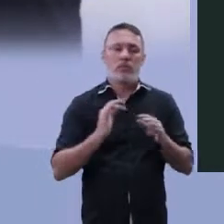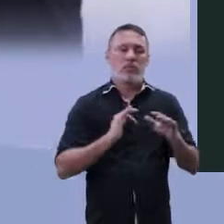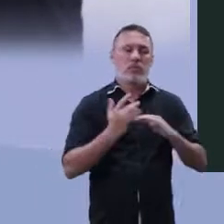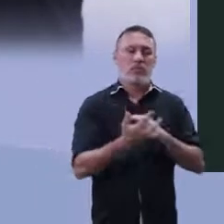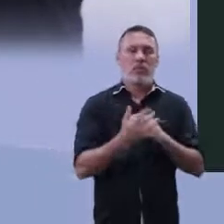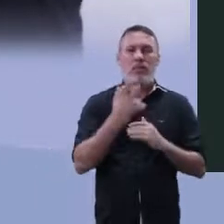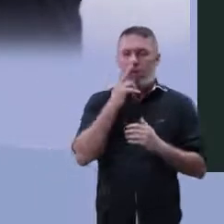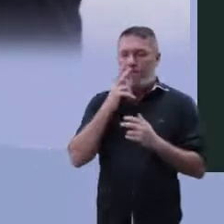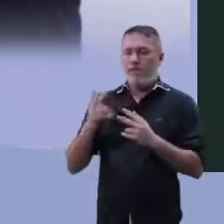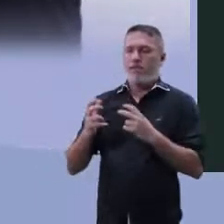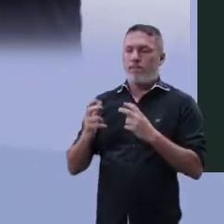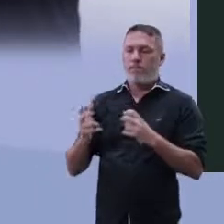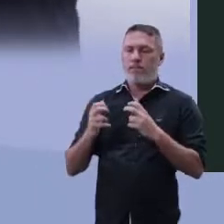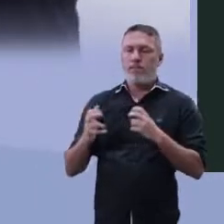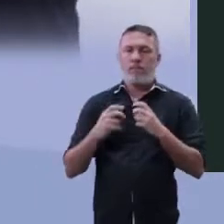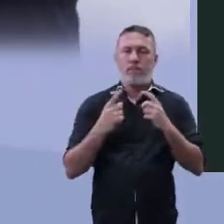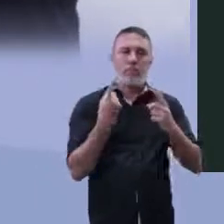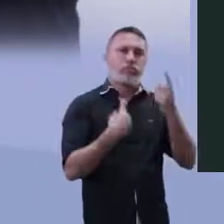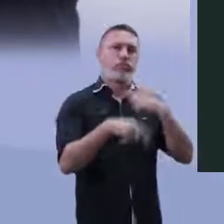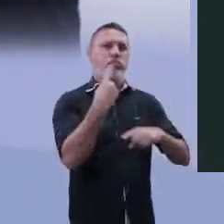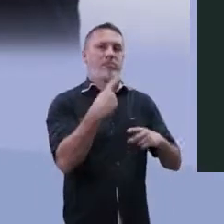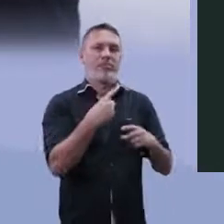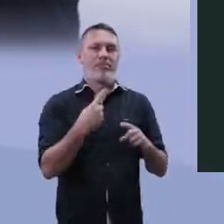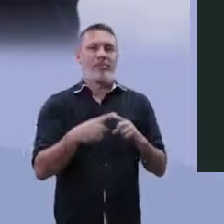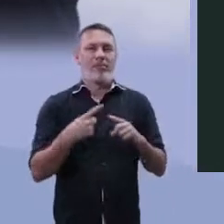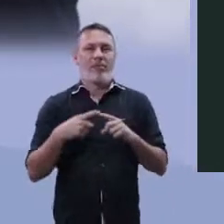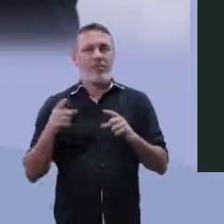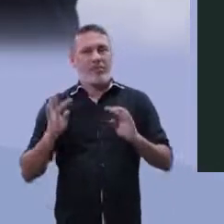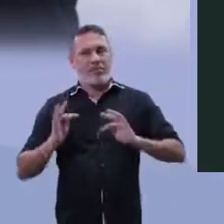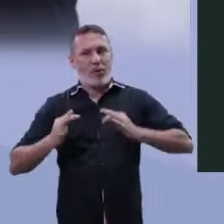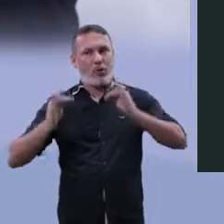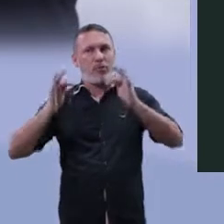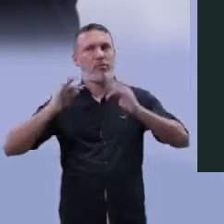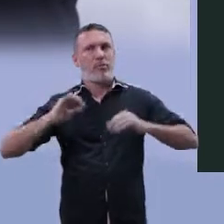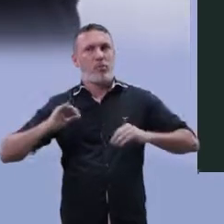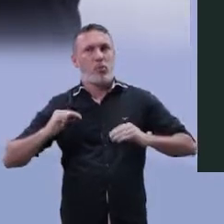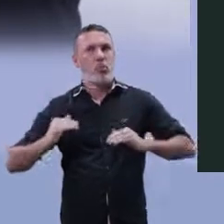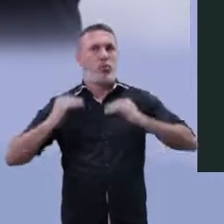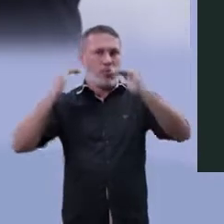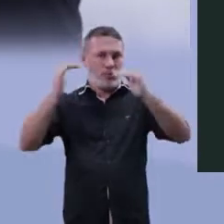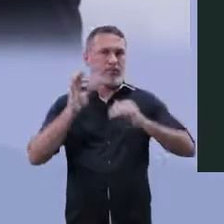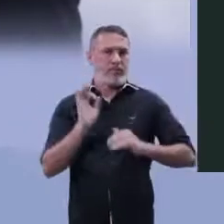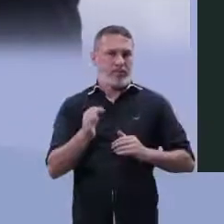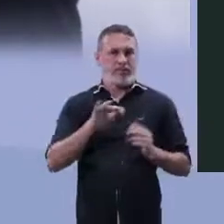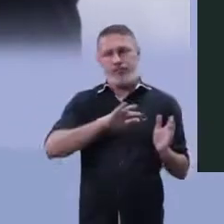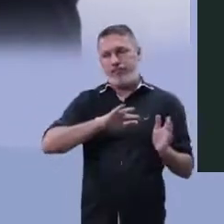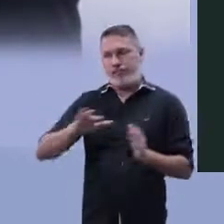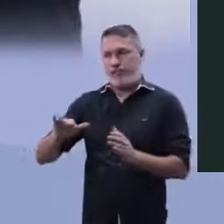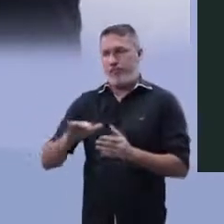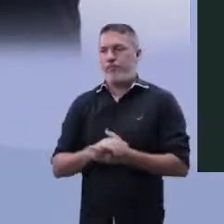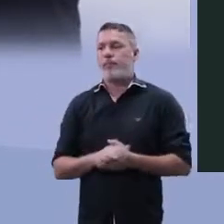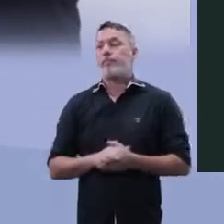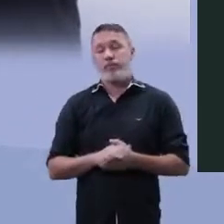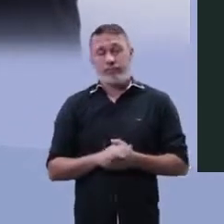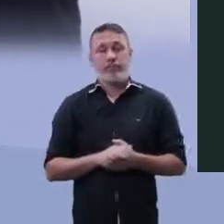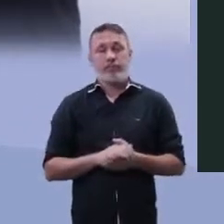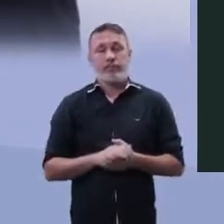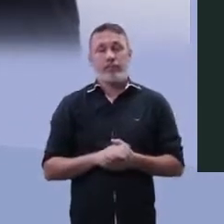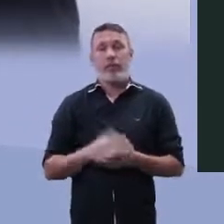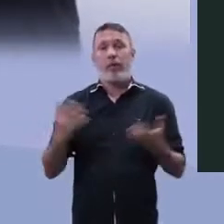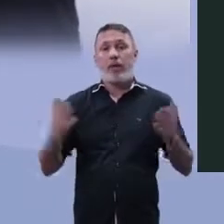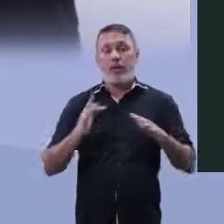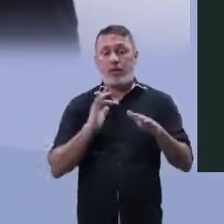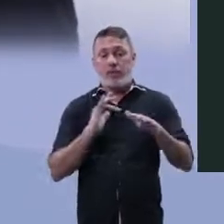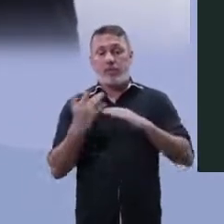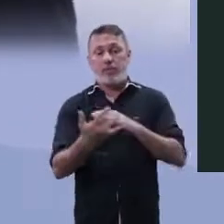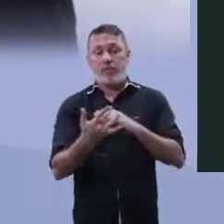as redes sociais foram se aproveitando da tecnologia que foi se tornando cada vez mais sofisticada nesses